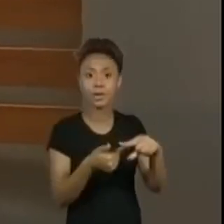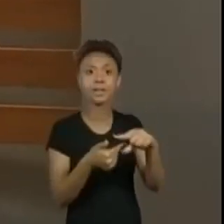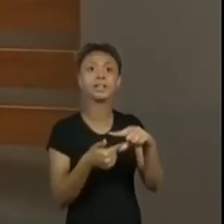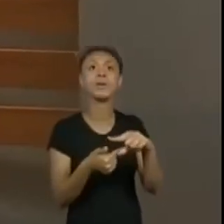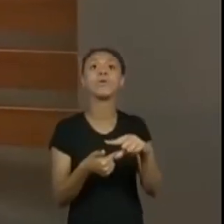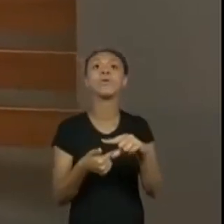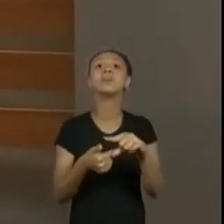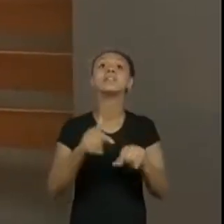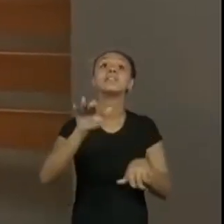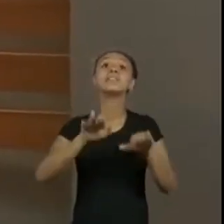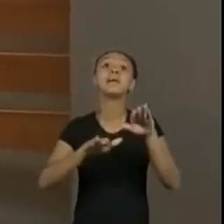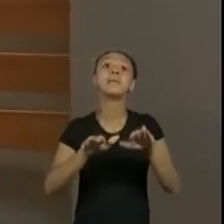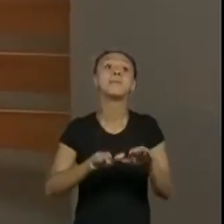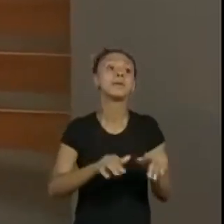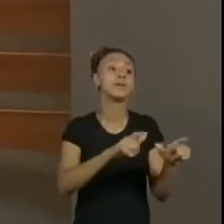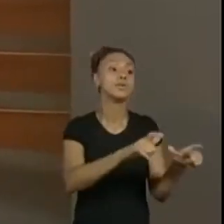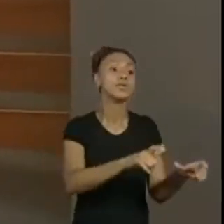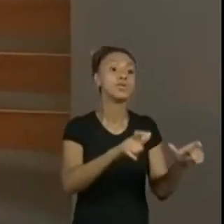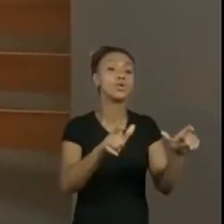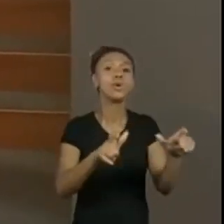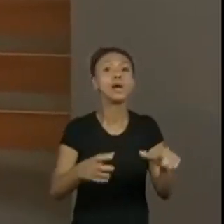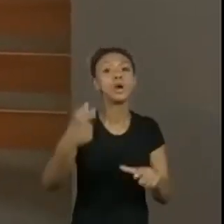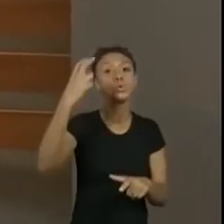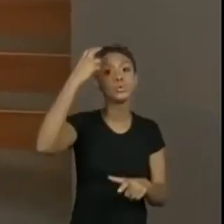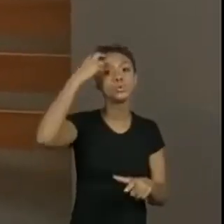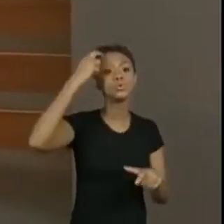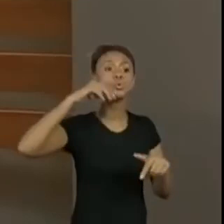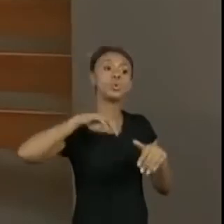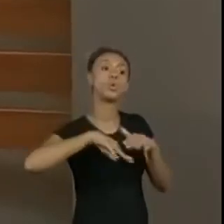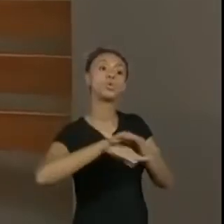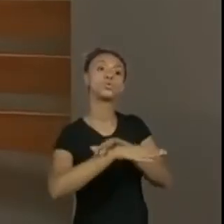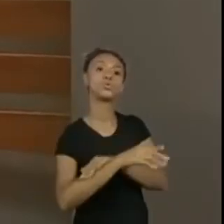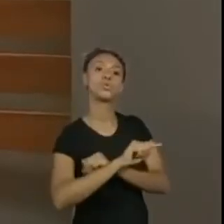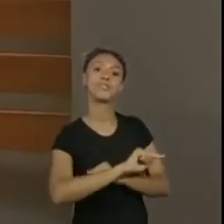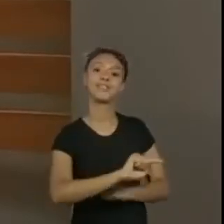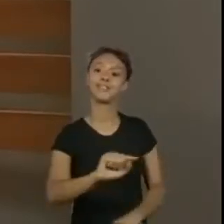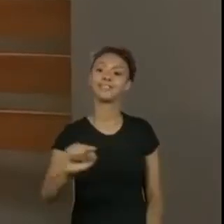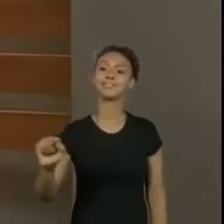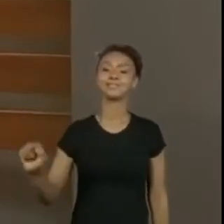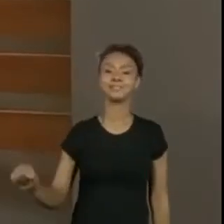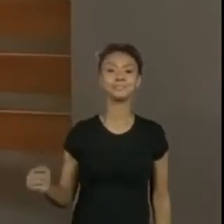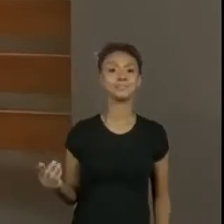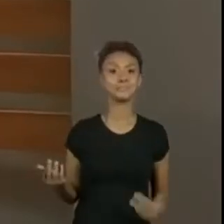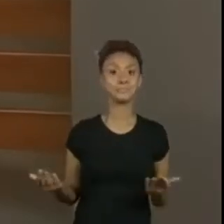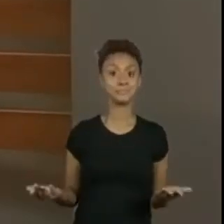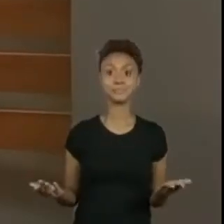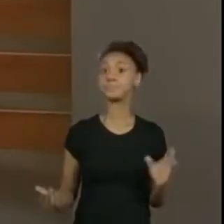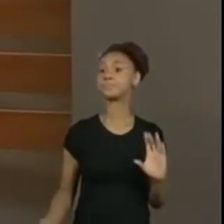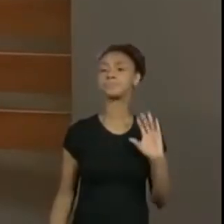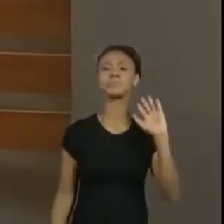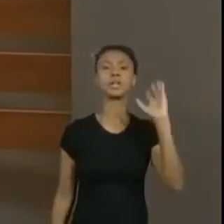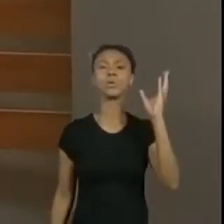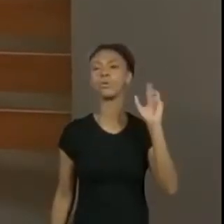com a cultura do lugar onde ela é praticada pelas crianças. Então, o que acontece?